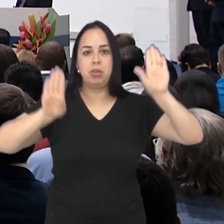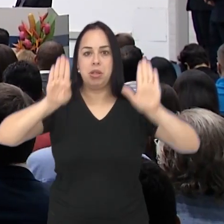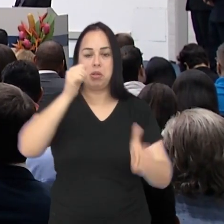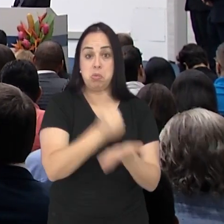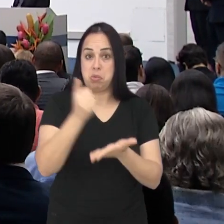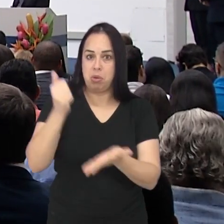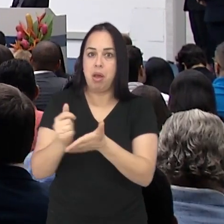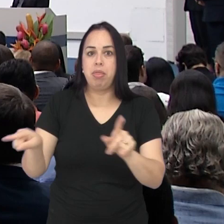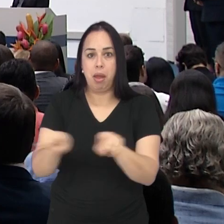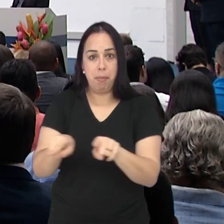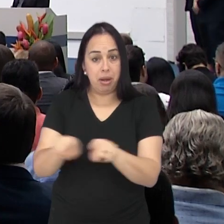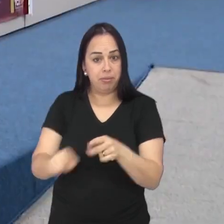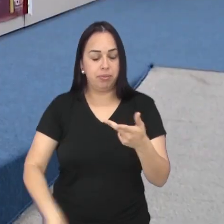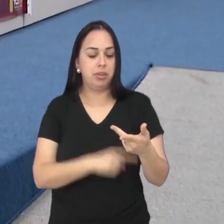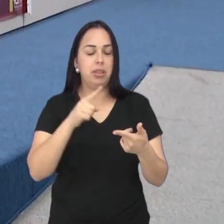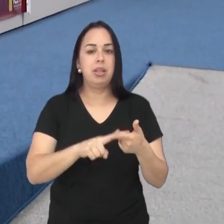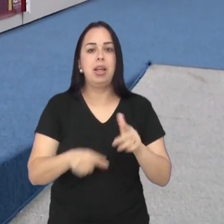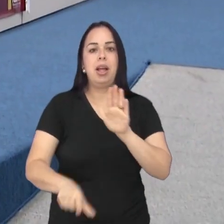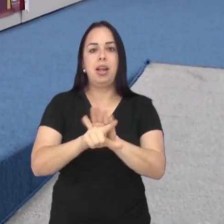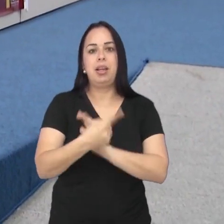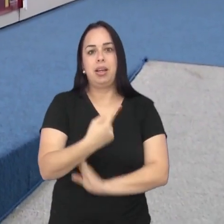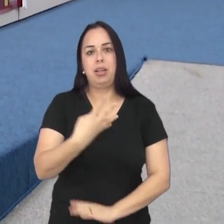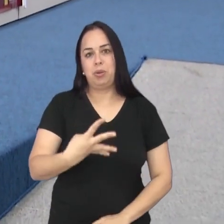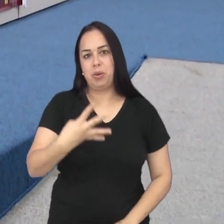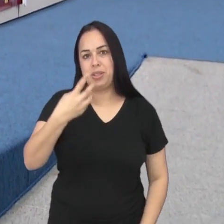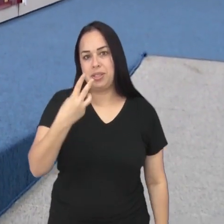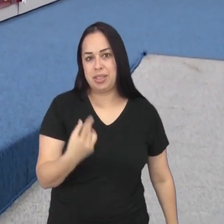de Licitações e Contratos, a Lei número